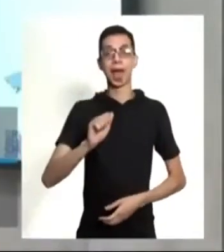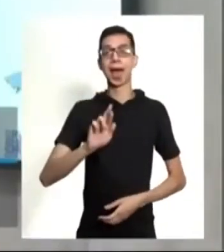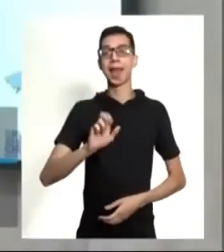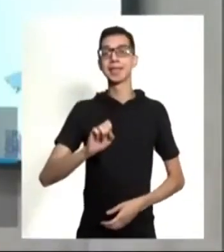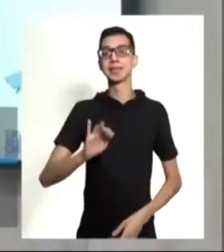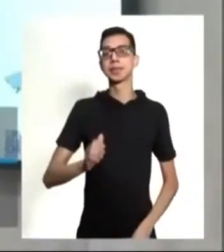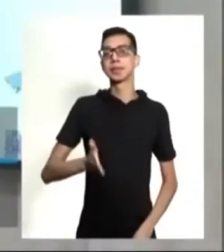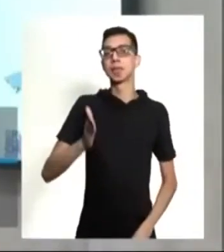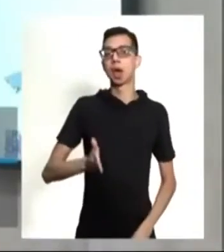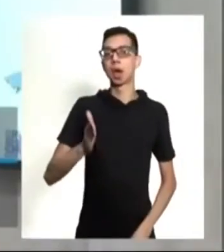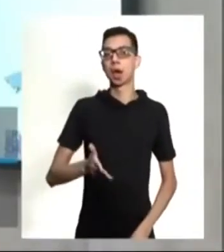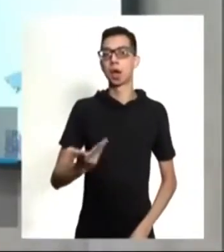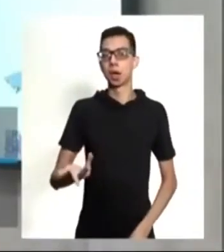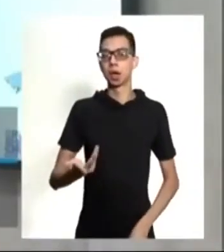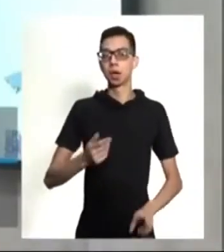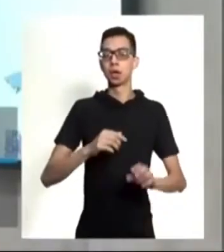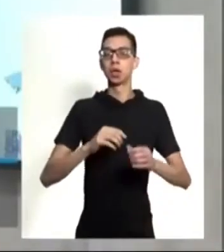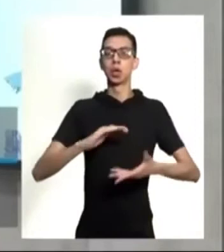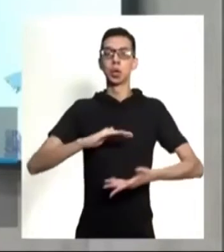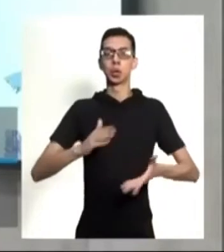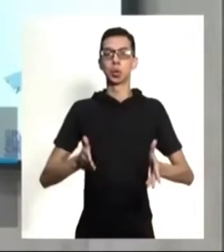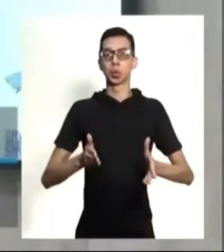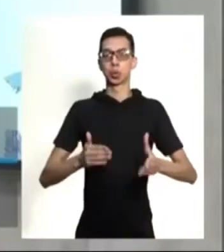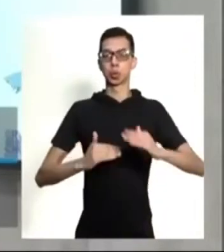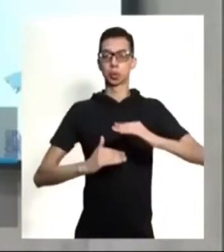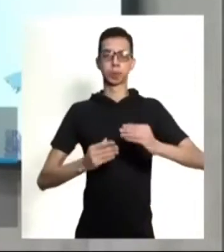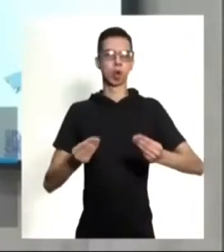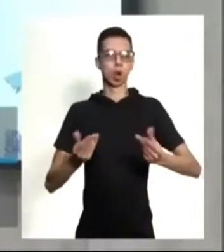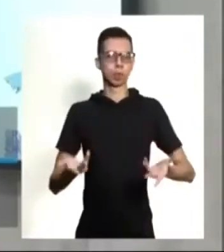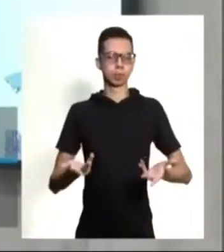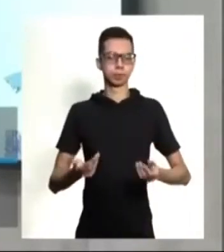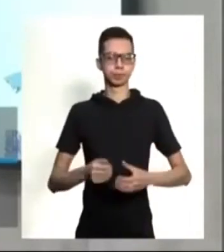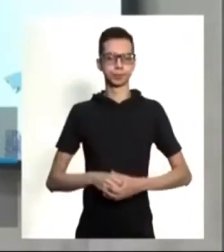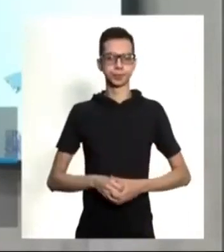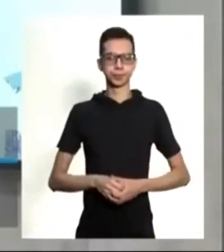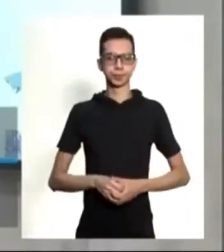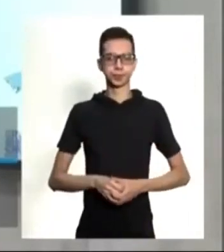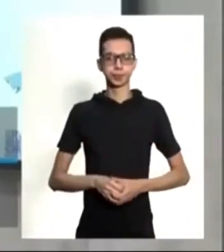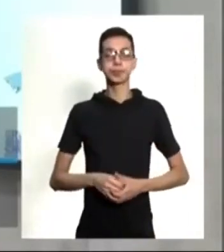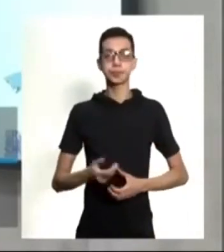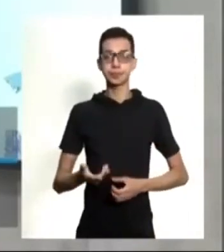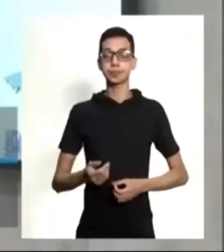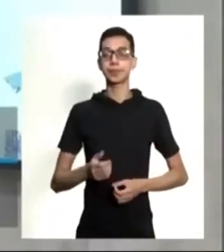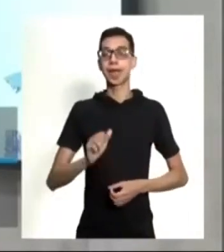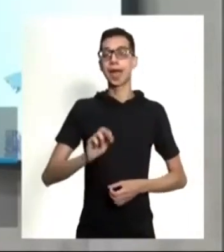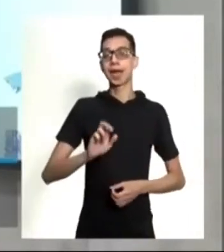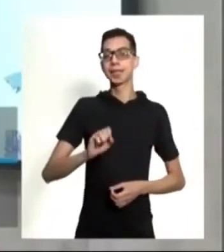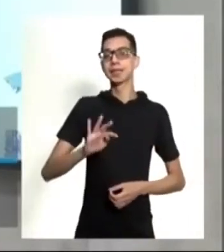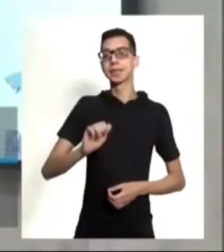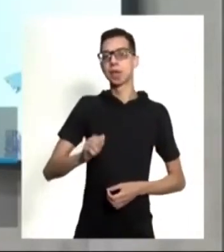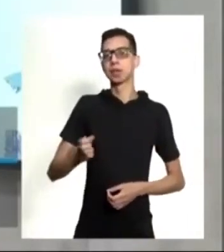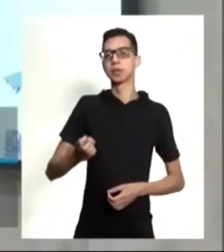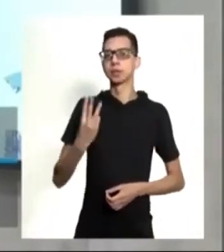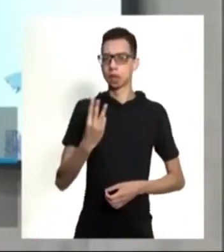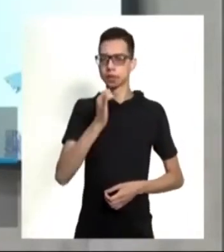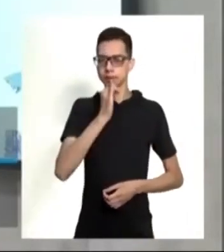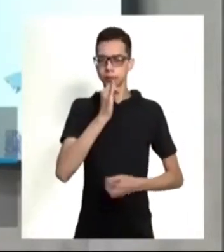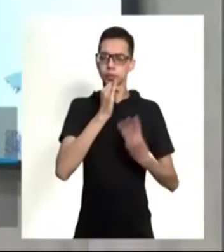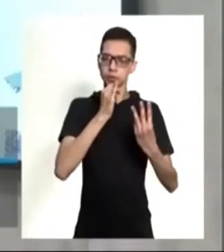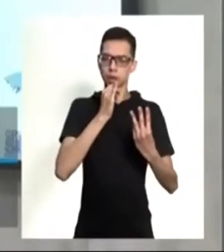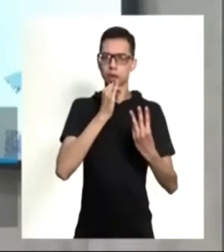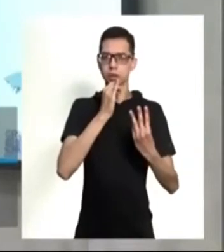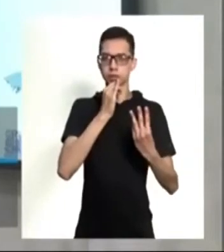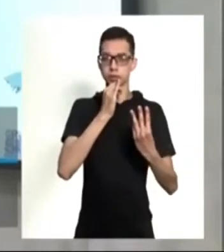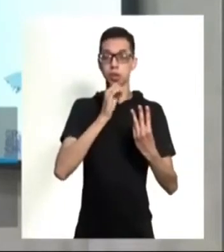volume do cubo de aresta 2? 2 ao cubo. Qual é o volume do cubo de aresta 3? 3 ao cubo. Assim por diante. Então, o volume de um cubo, 5